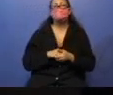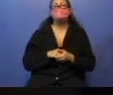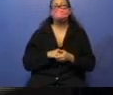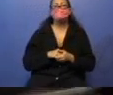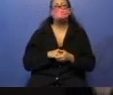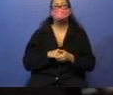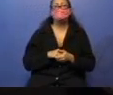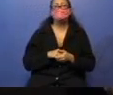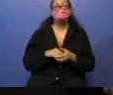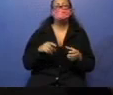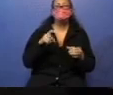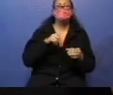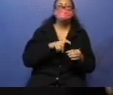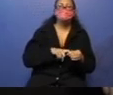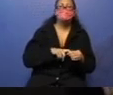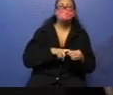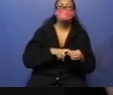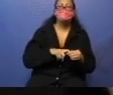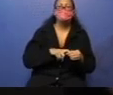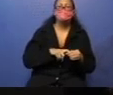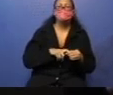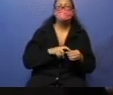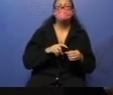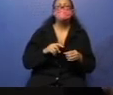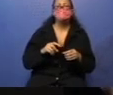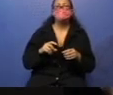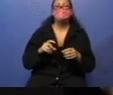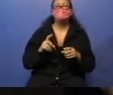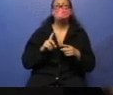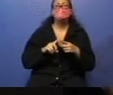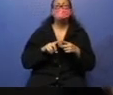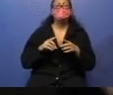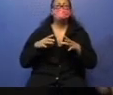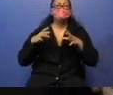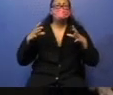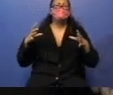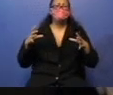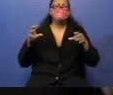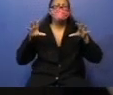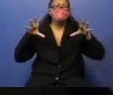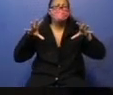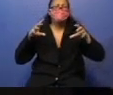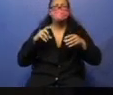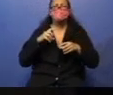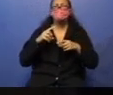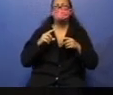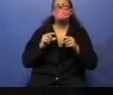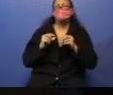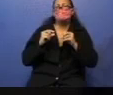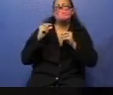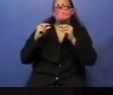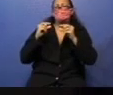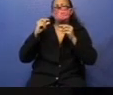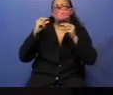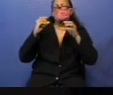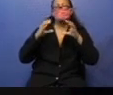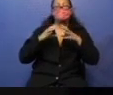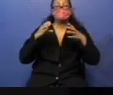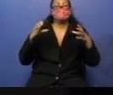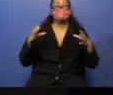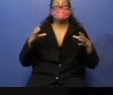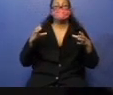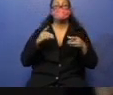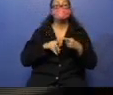já pensa, Gão, por que eles fizeram esses monstrinhos todos grandes desse jeito? Por que eles fizeram esses micro-organismos grandes